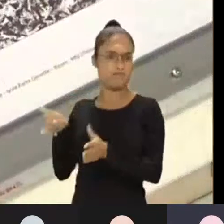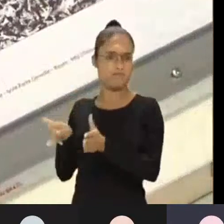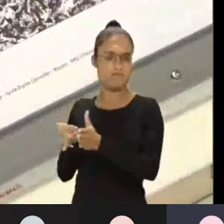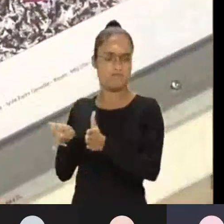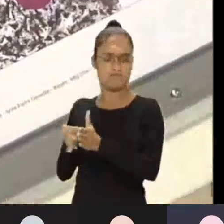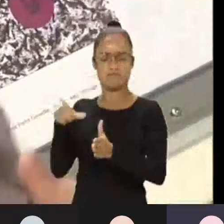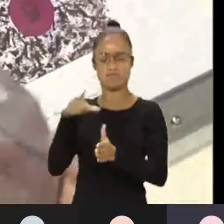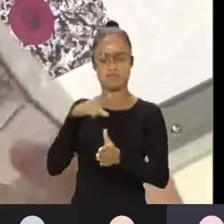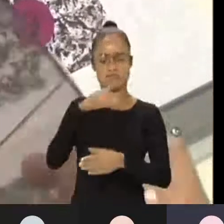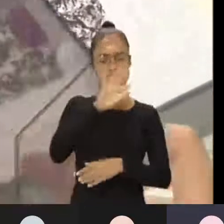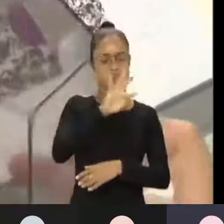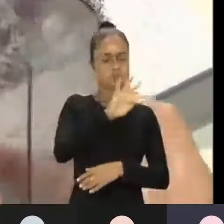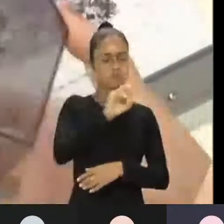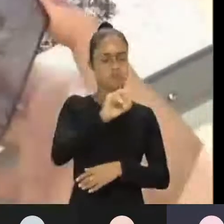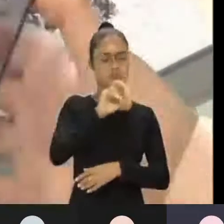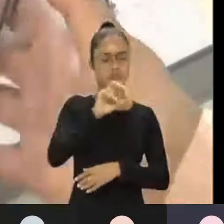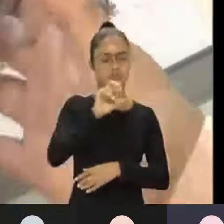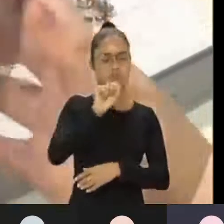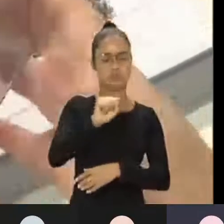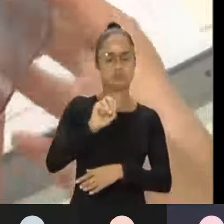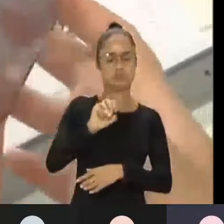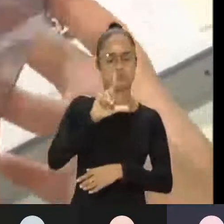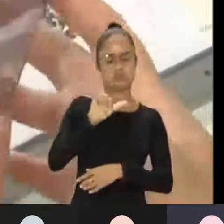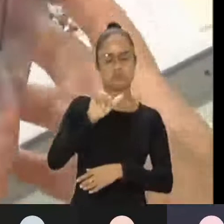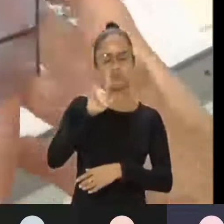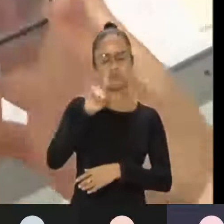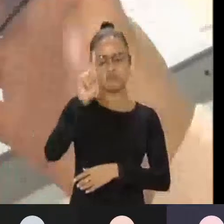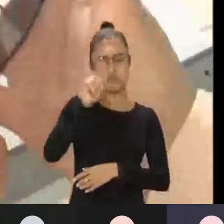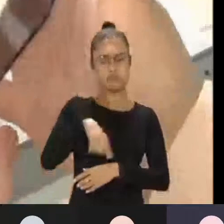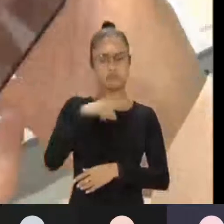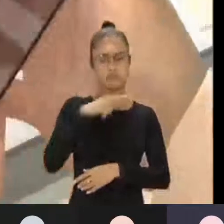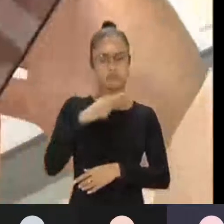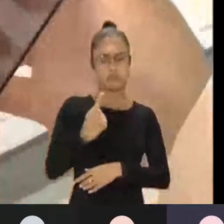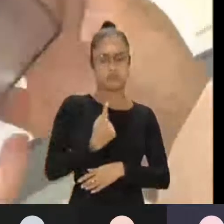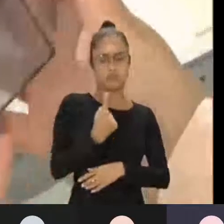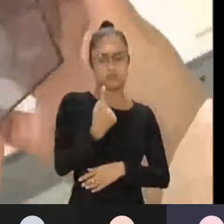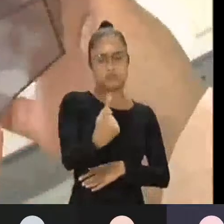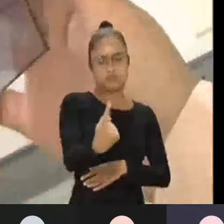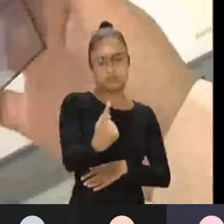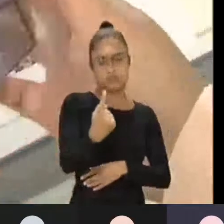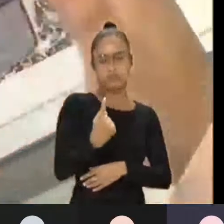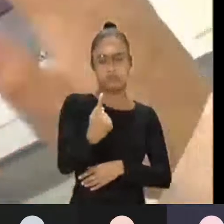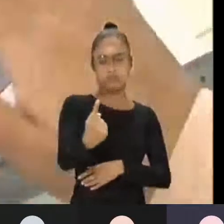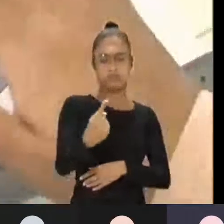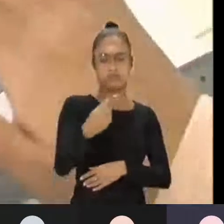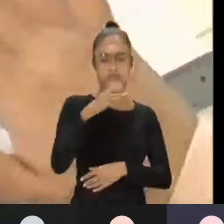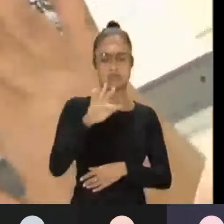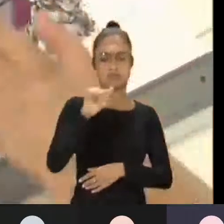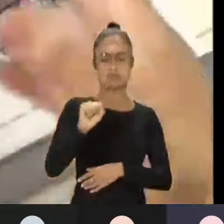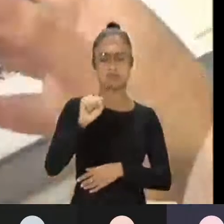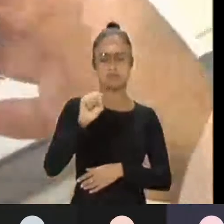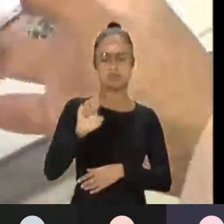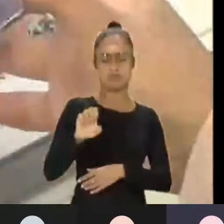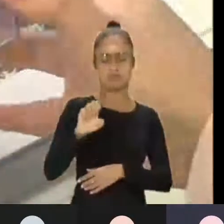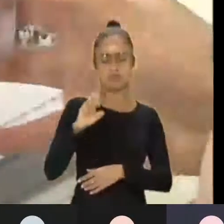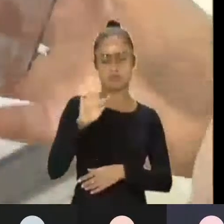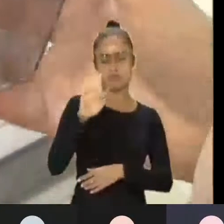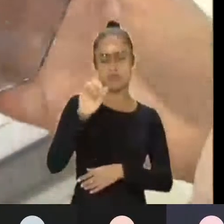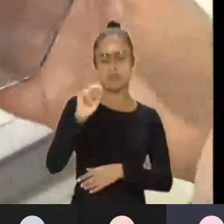Existem sólidos formados por um único tipo de face. Então, por exemplo, esse é o dodecaedro. Ele é formado apenas